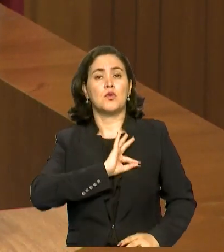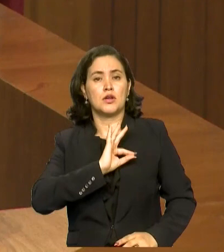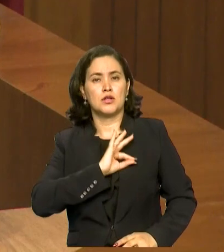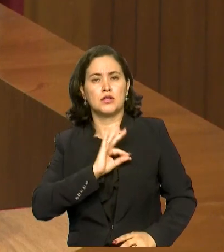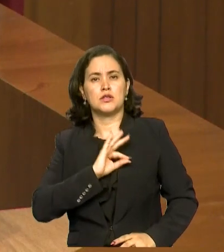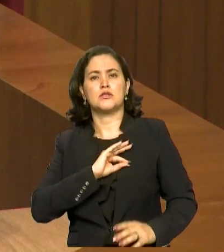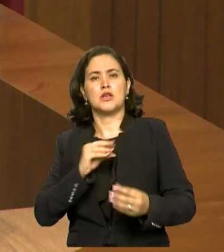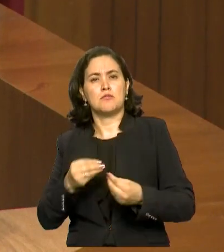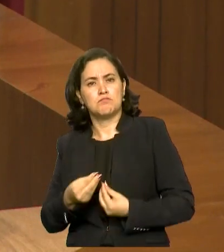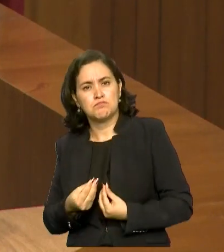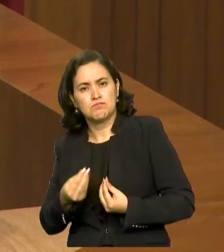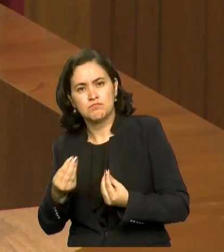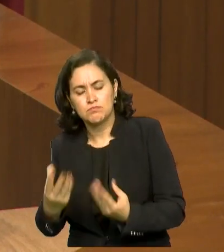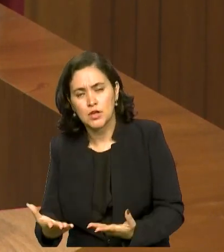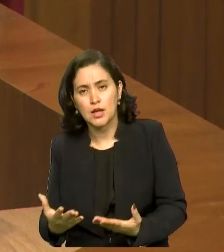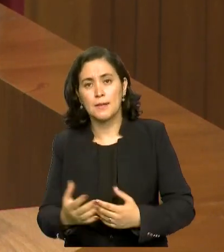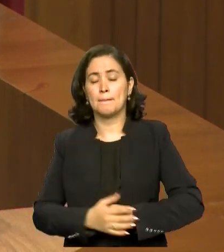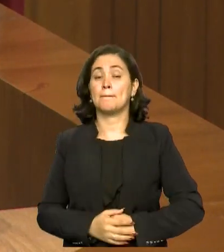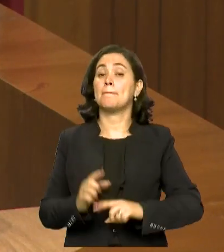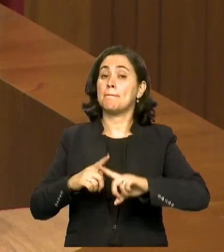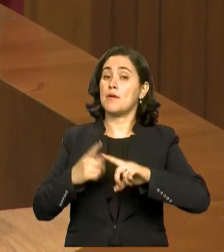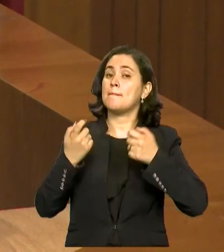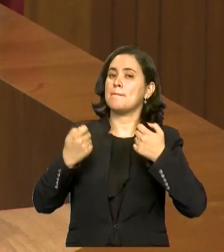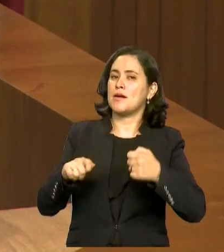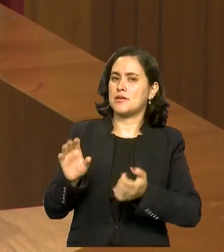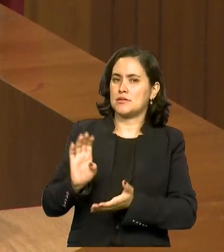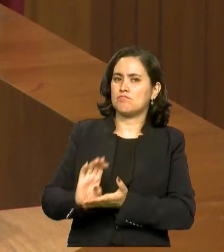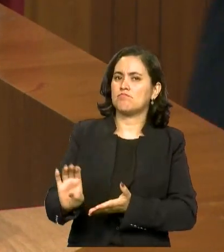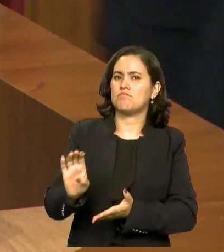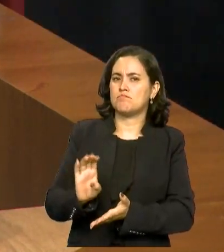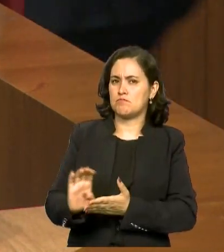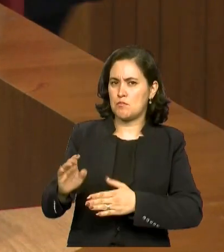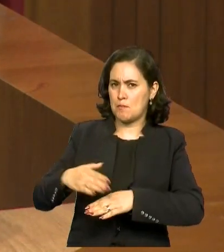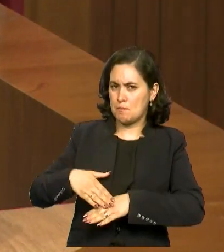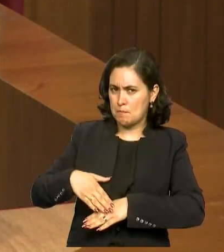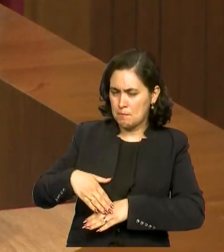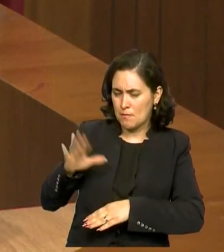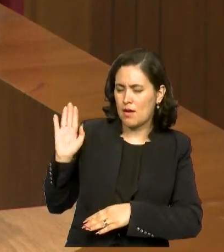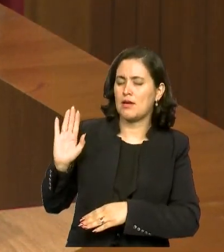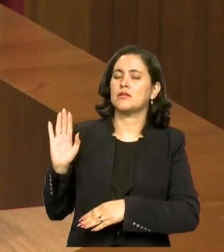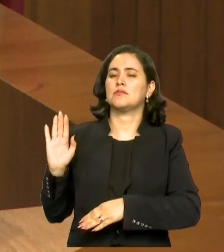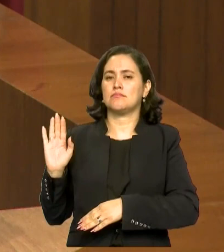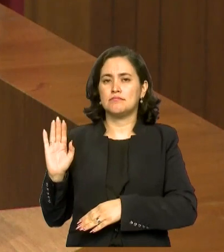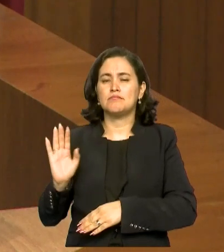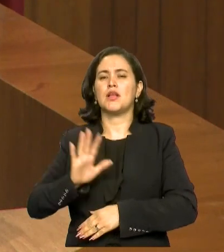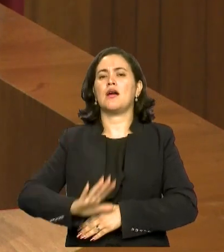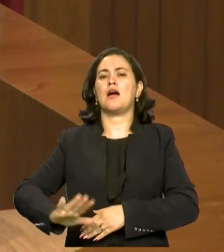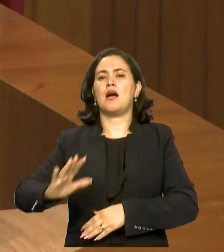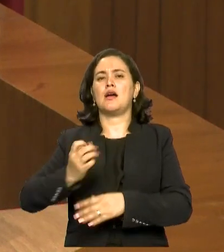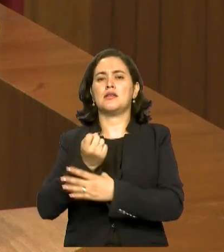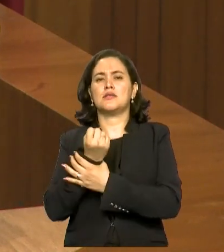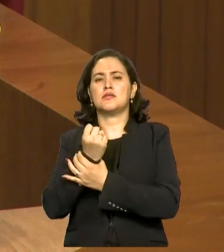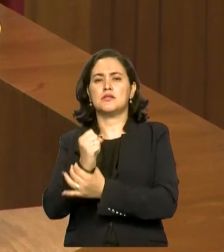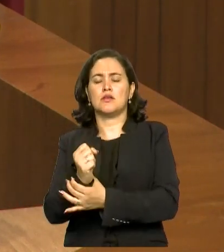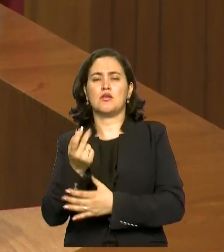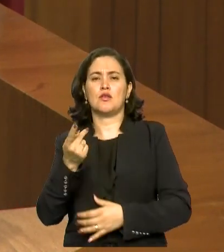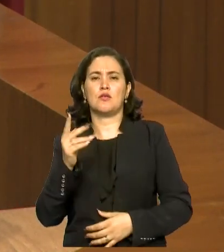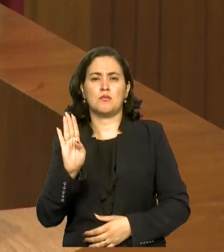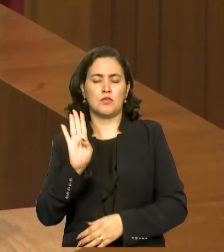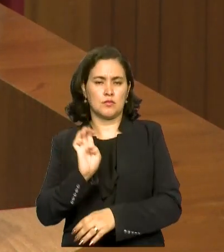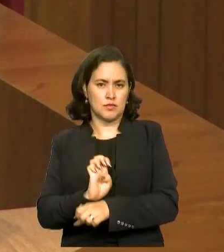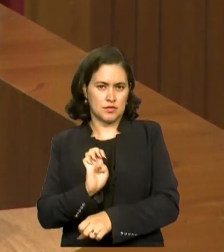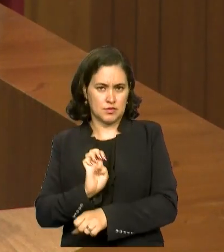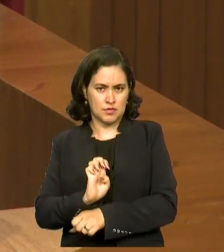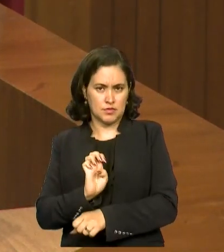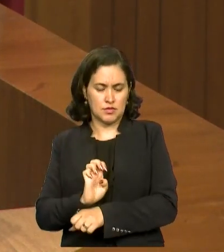necessário ter mais investimentos nessa classe, na segurança pública do nosso estado. Como